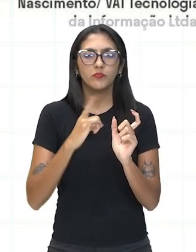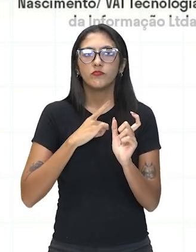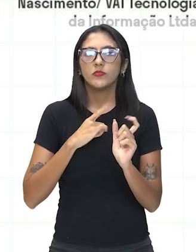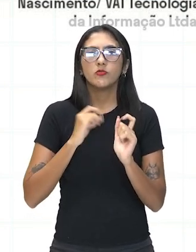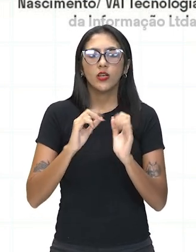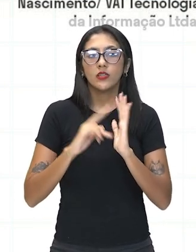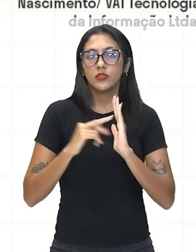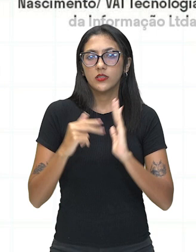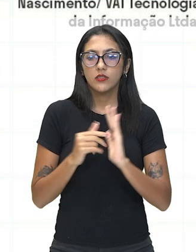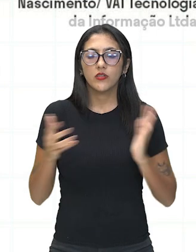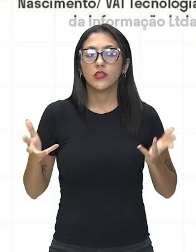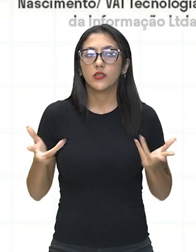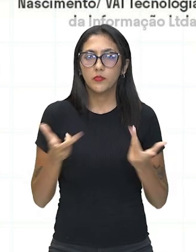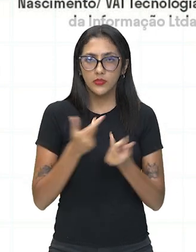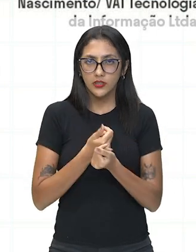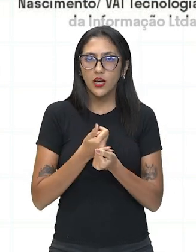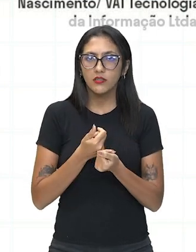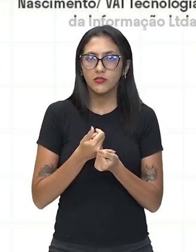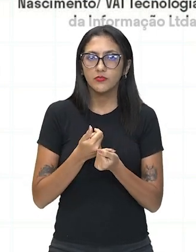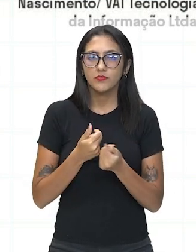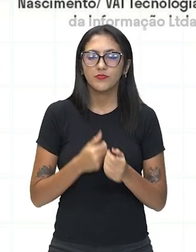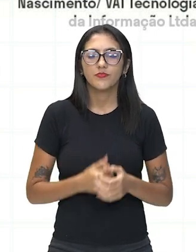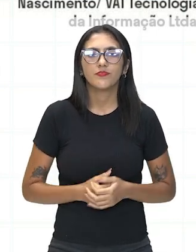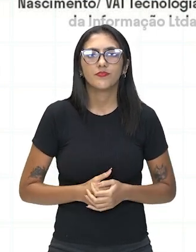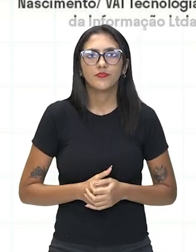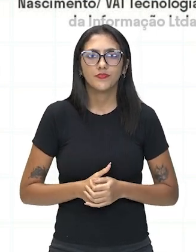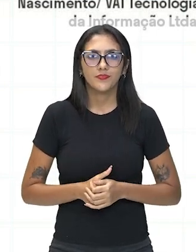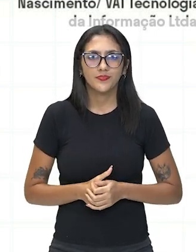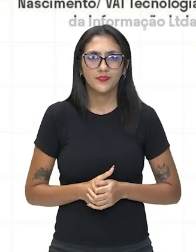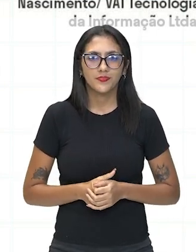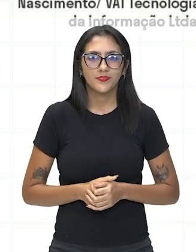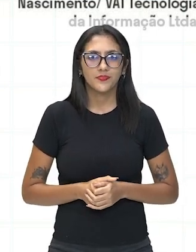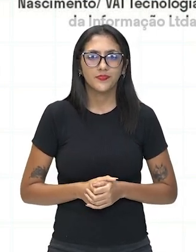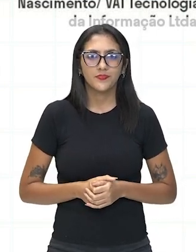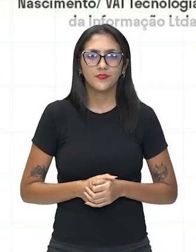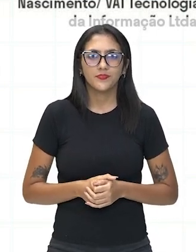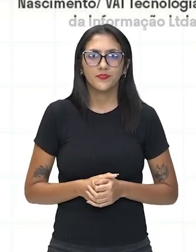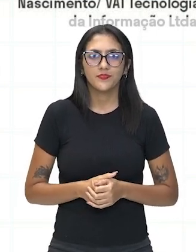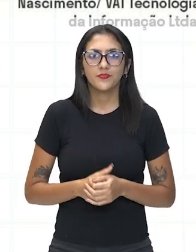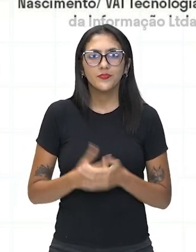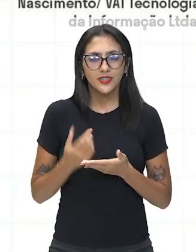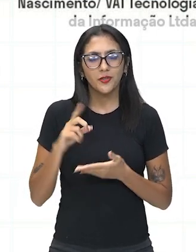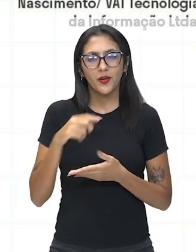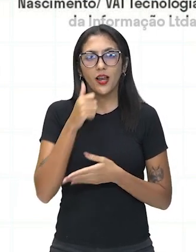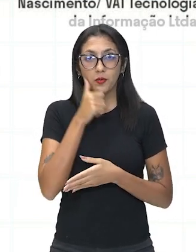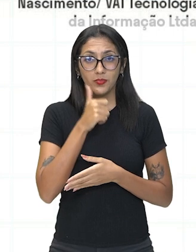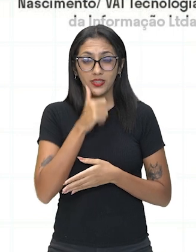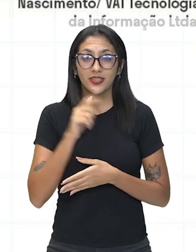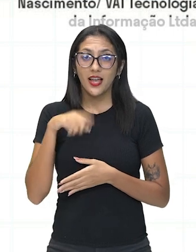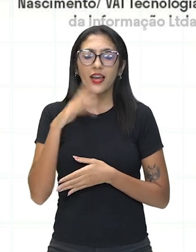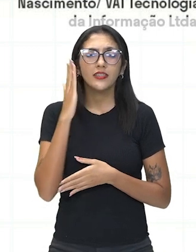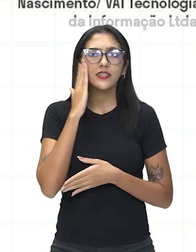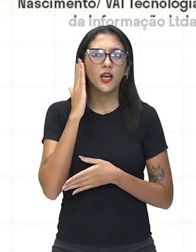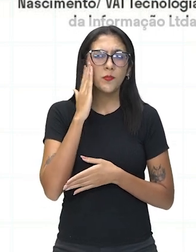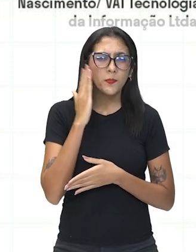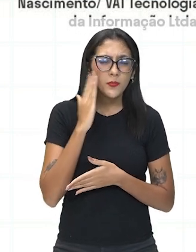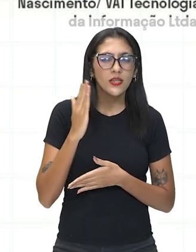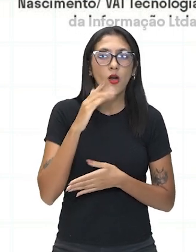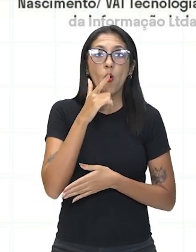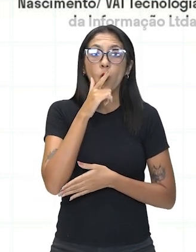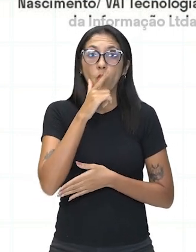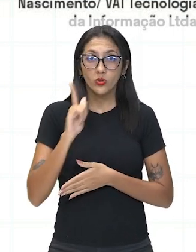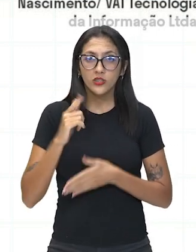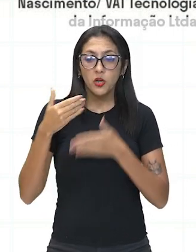esta capacidade, right? Então, ela conseguia, ela sabia, ela